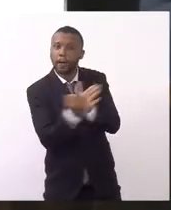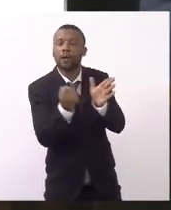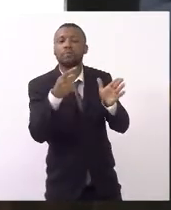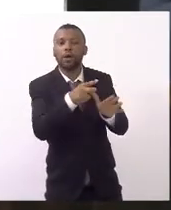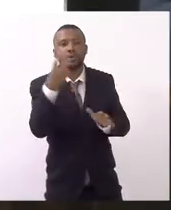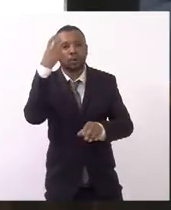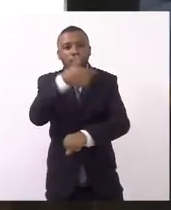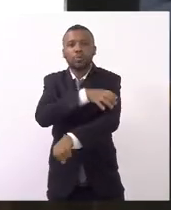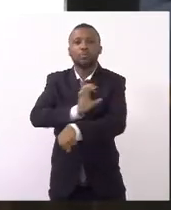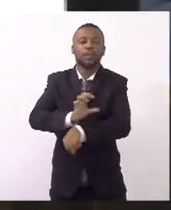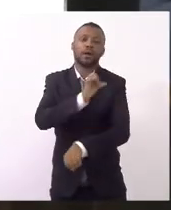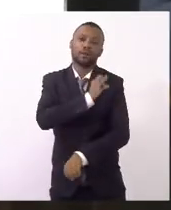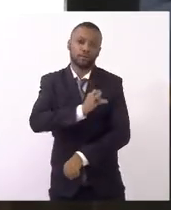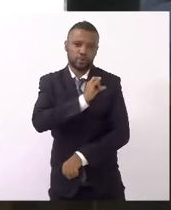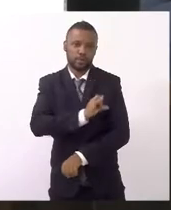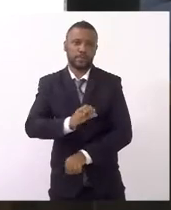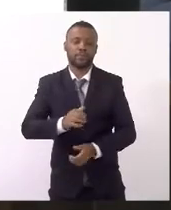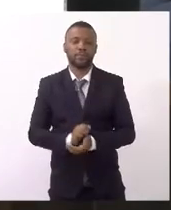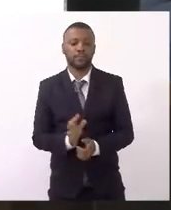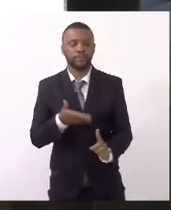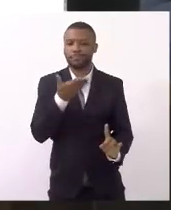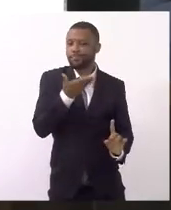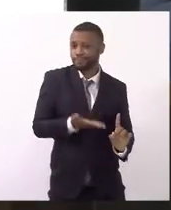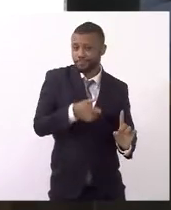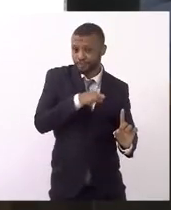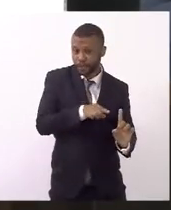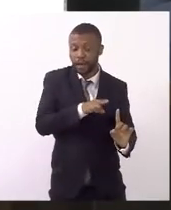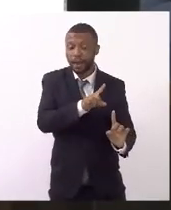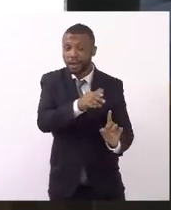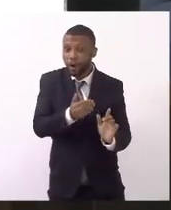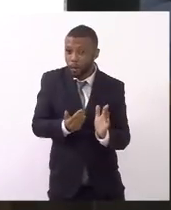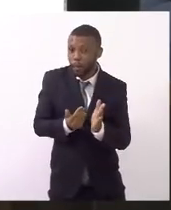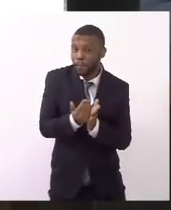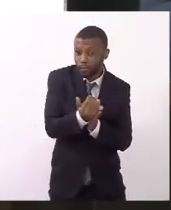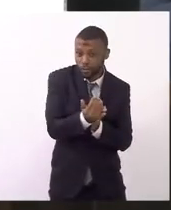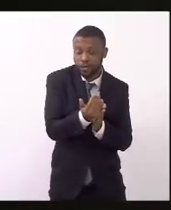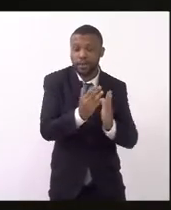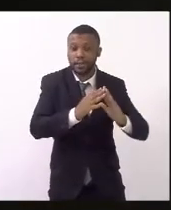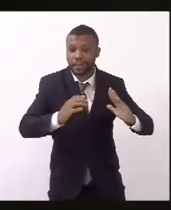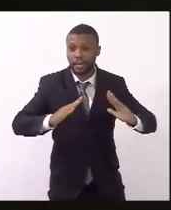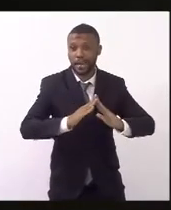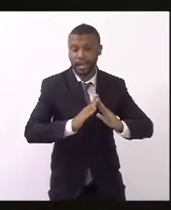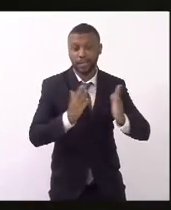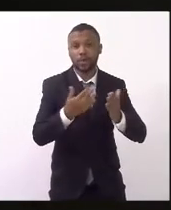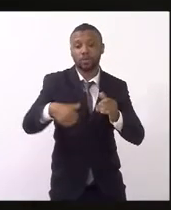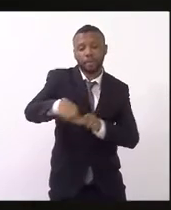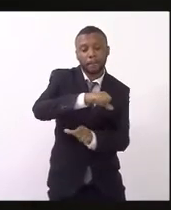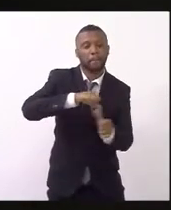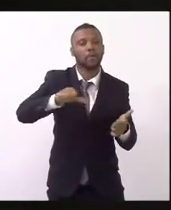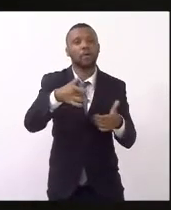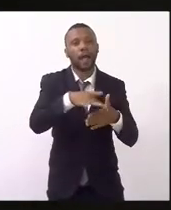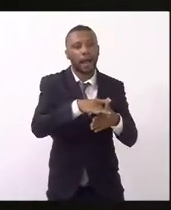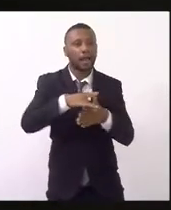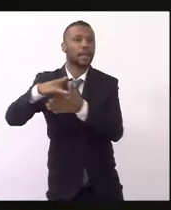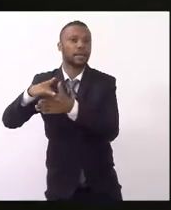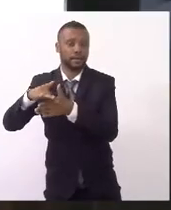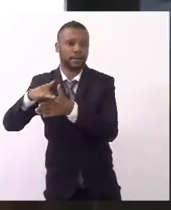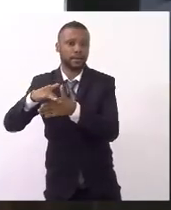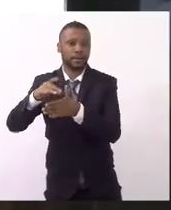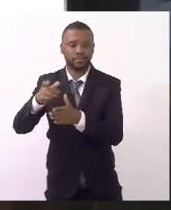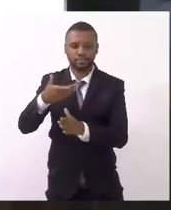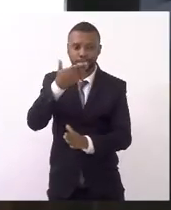Janeiro e a Regina foi iniciada na casa em que hoje é sacerdotisa por